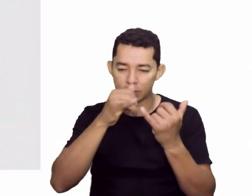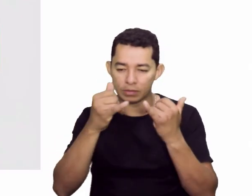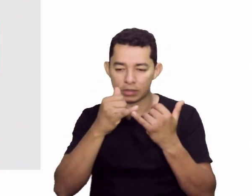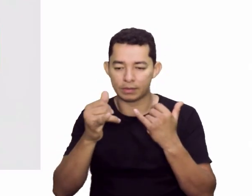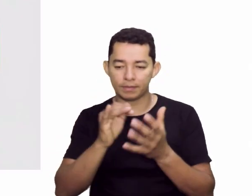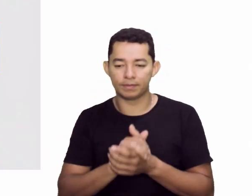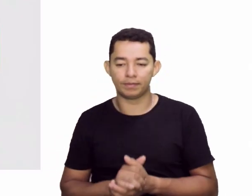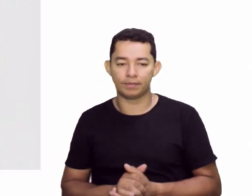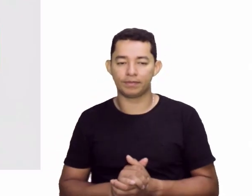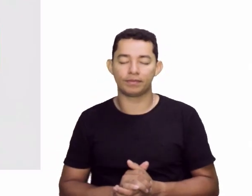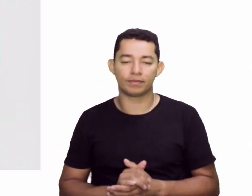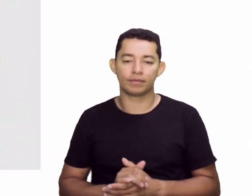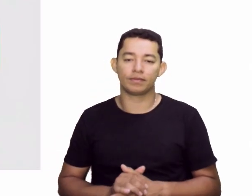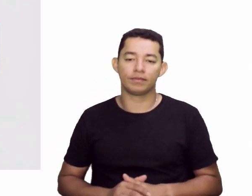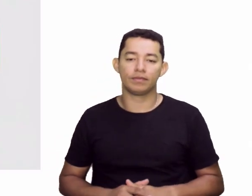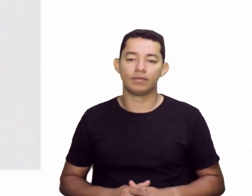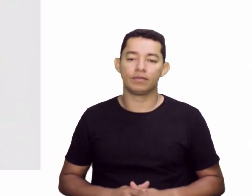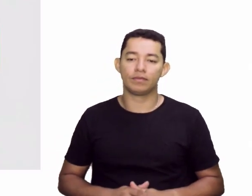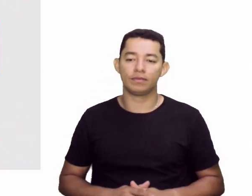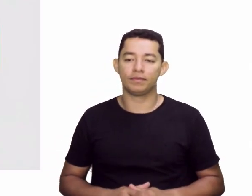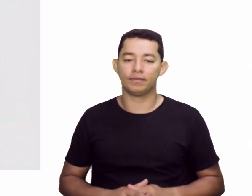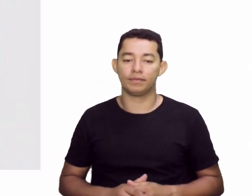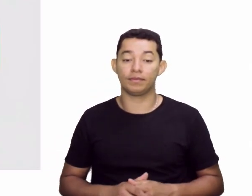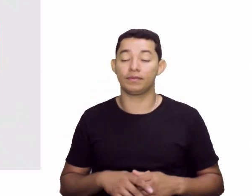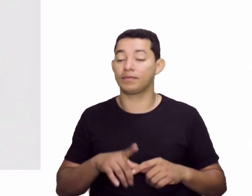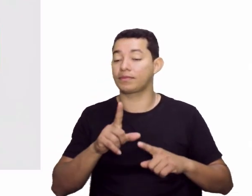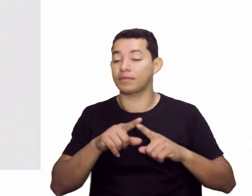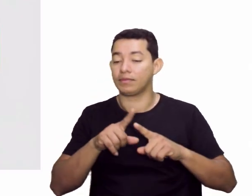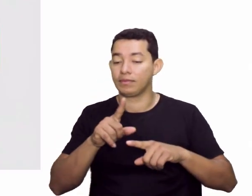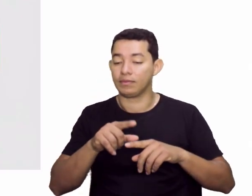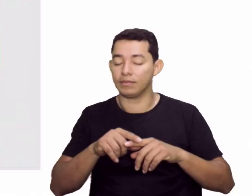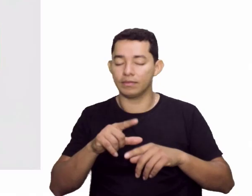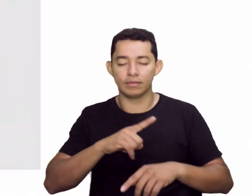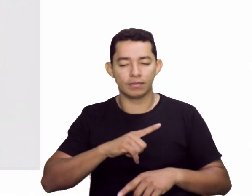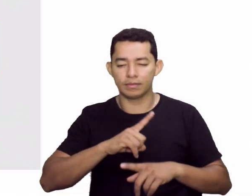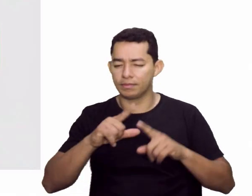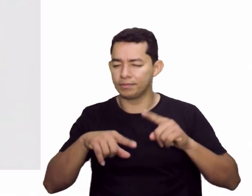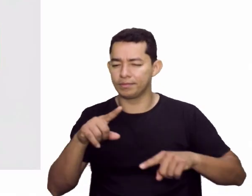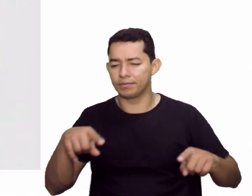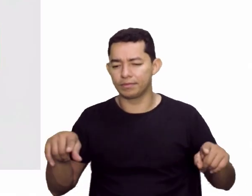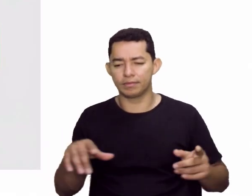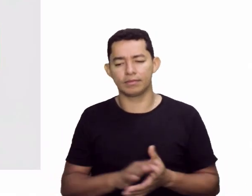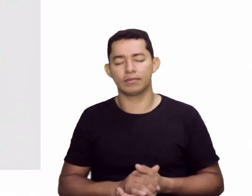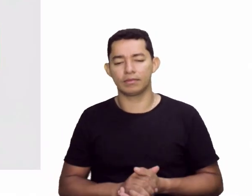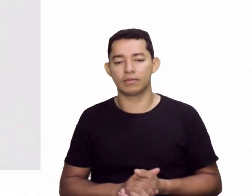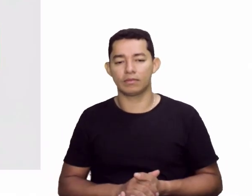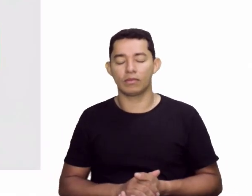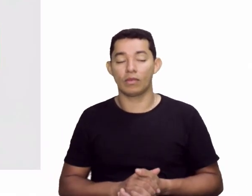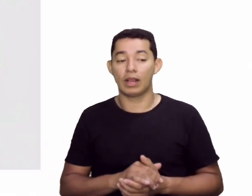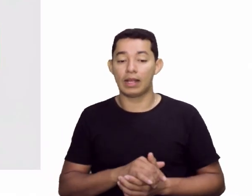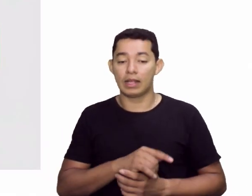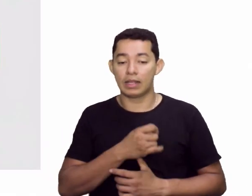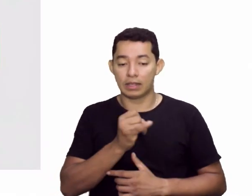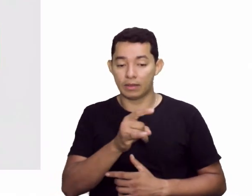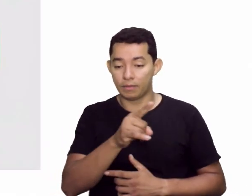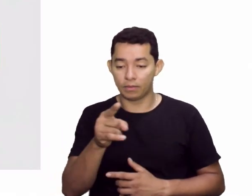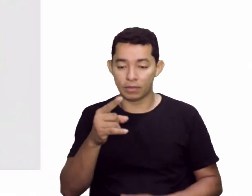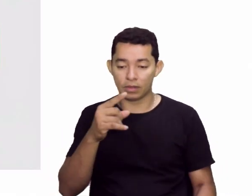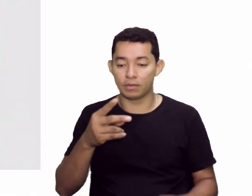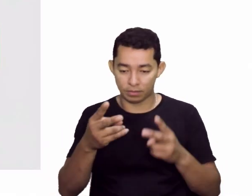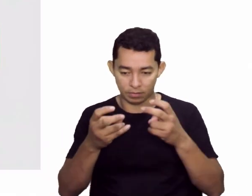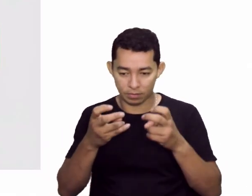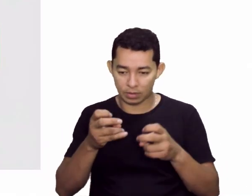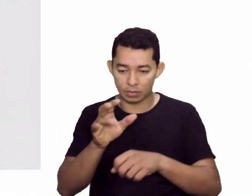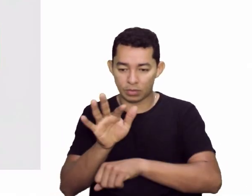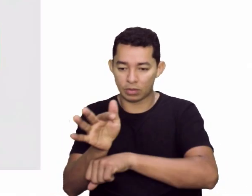outra voz assim meio cansada, né? Vários atores, vocês forem assistindo aí filmes, vão prestando atenção em